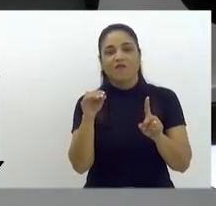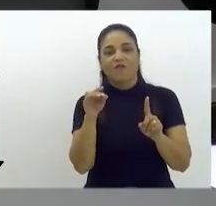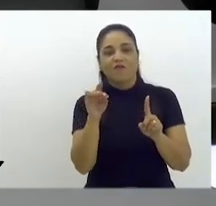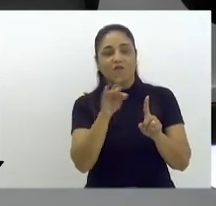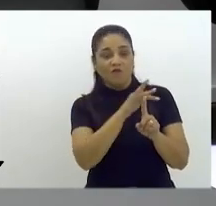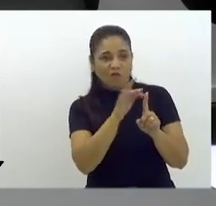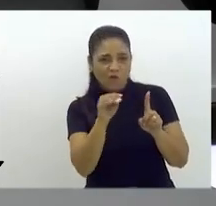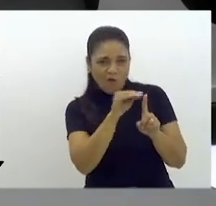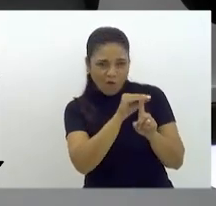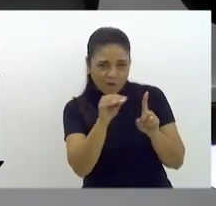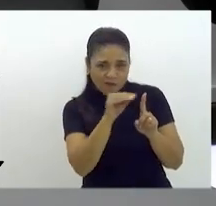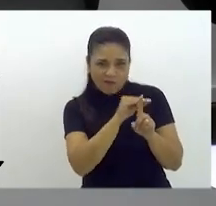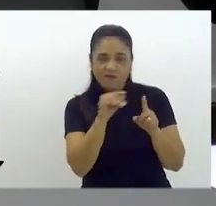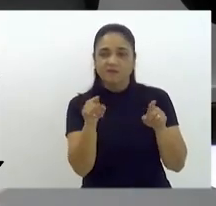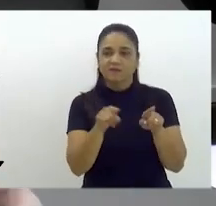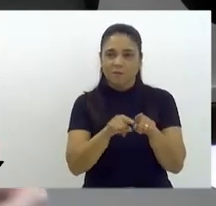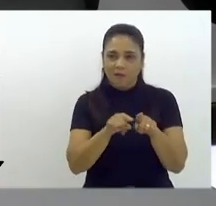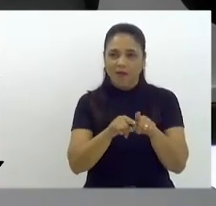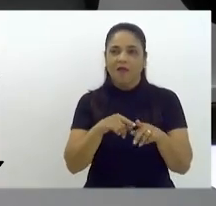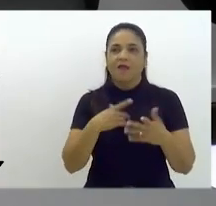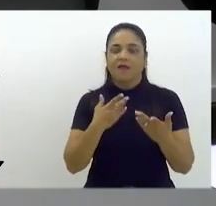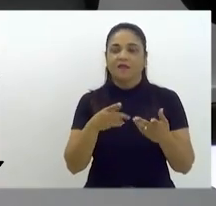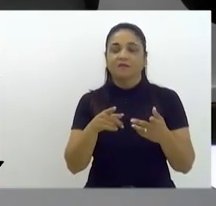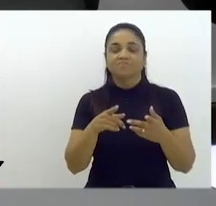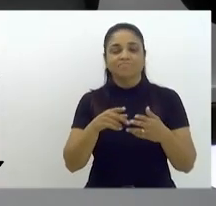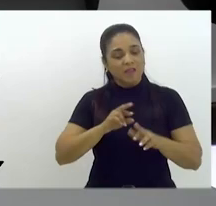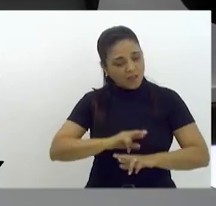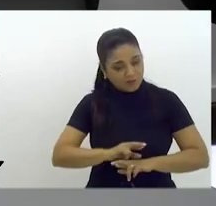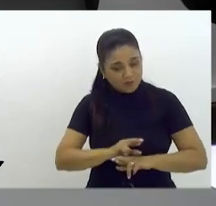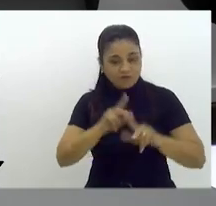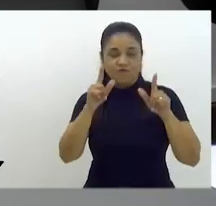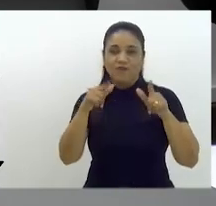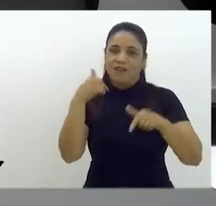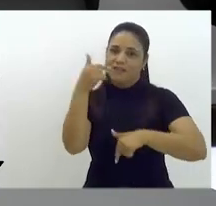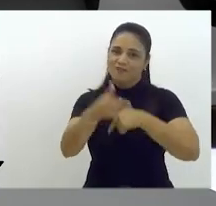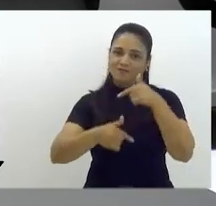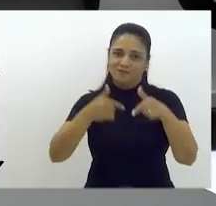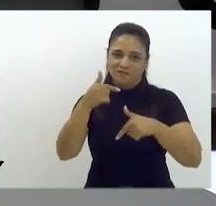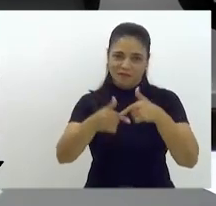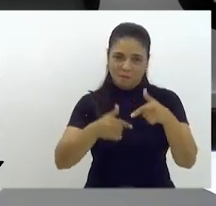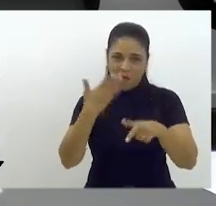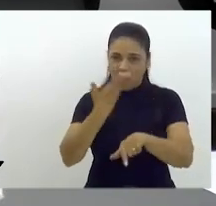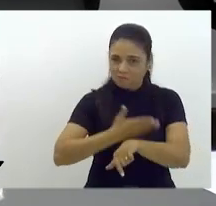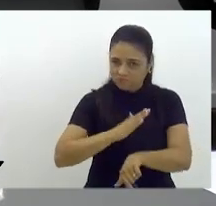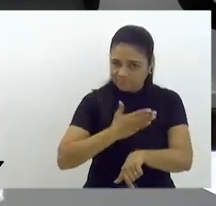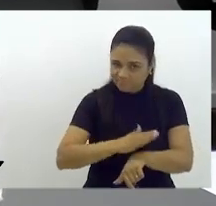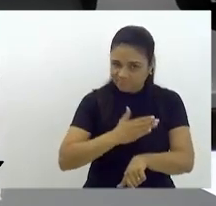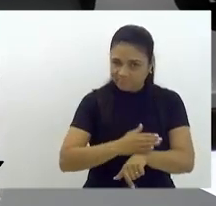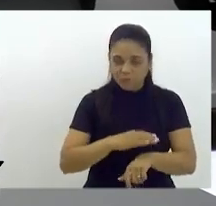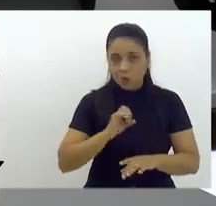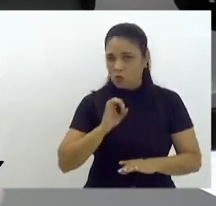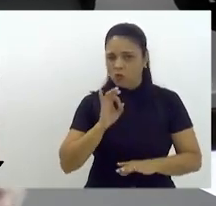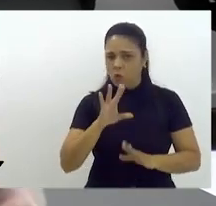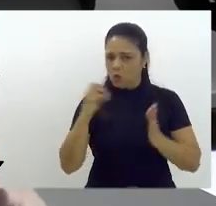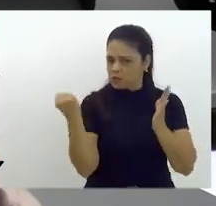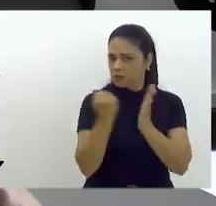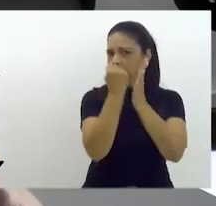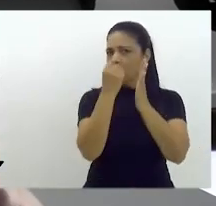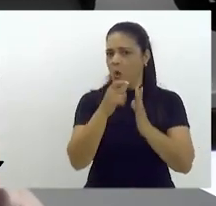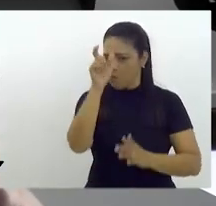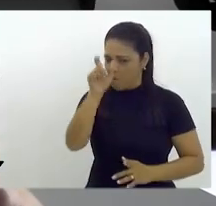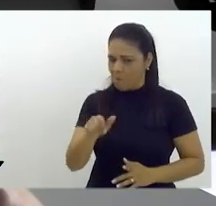então como isso é um diferencial para para nossa prática também não é só uma coisa simbólica as mulheres